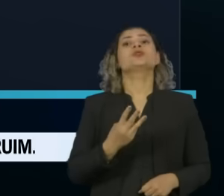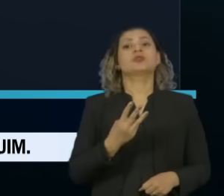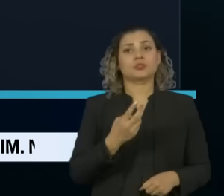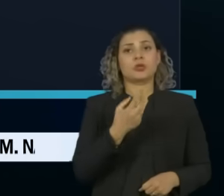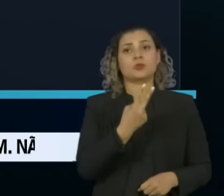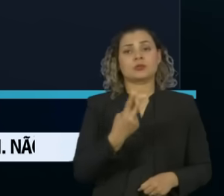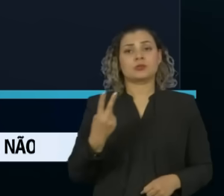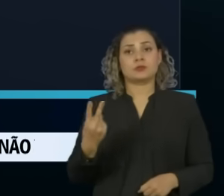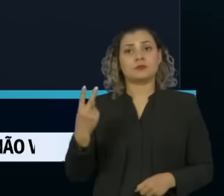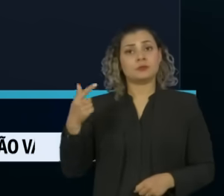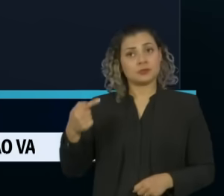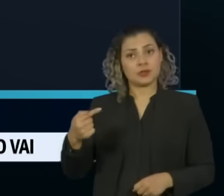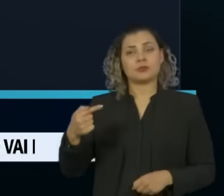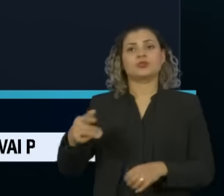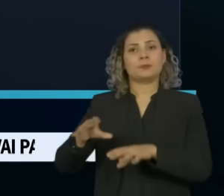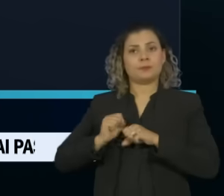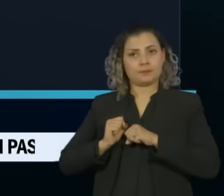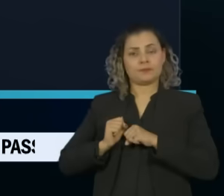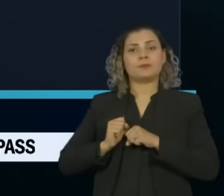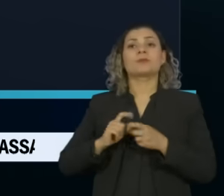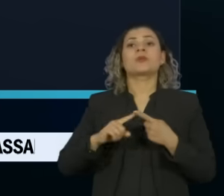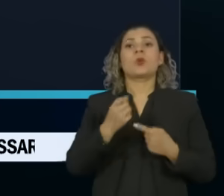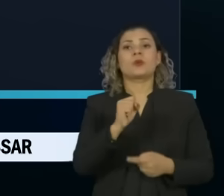2.227.000 casos confirmados e